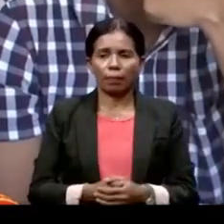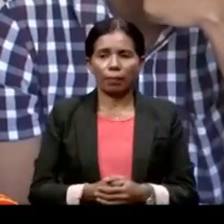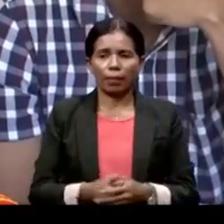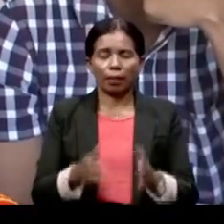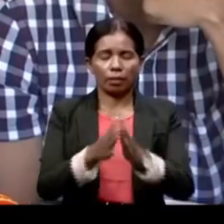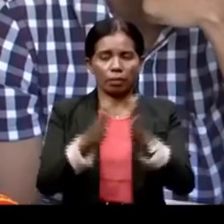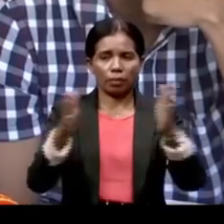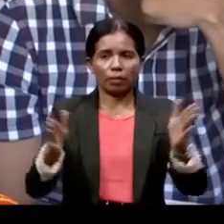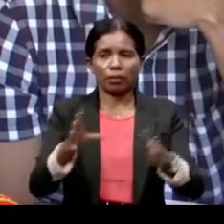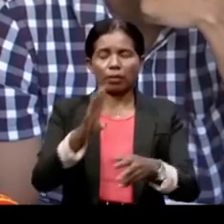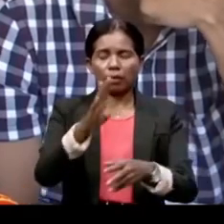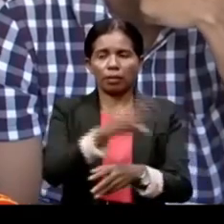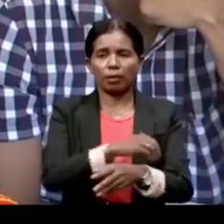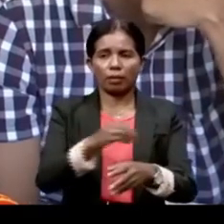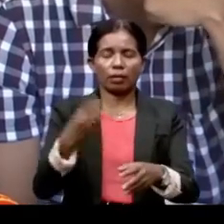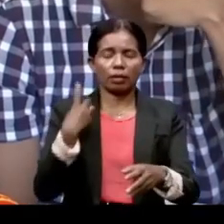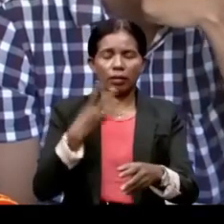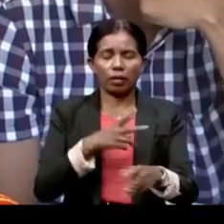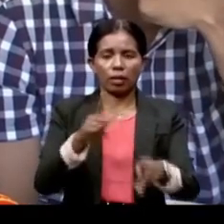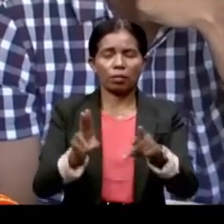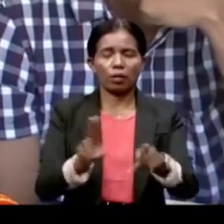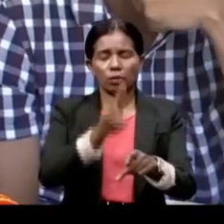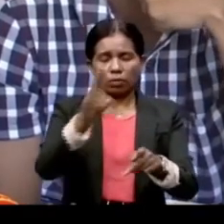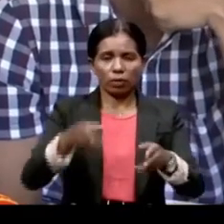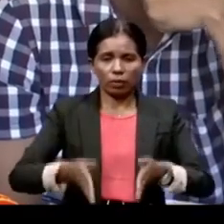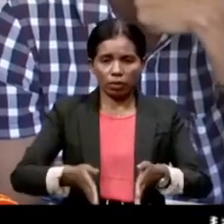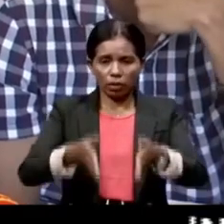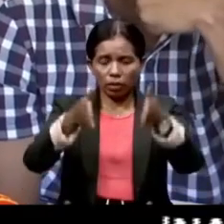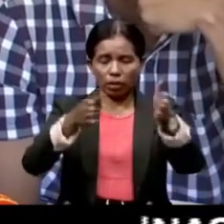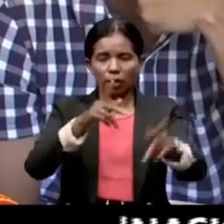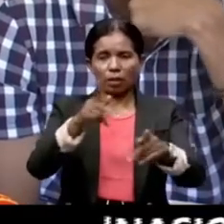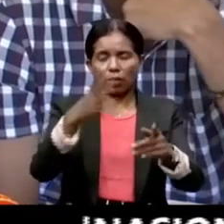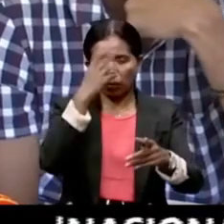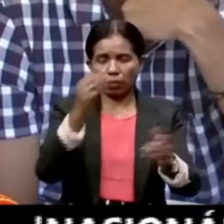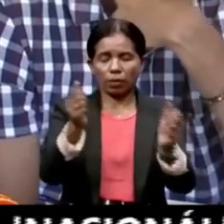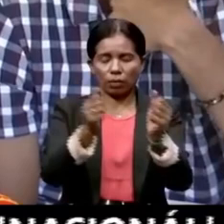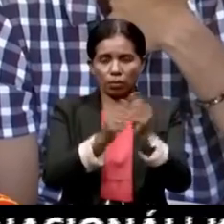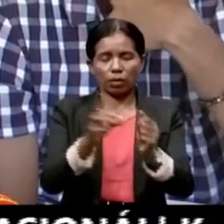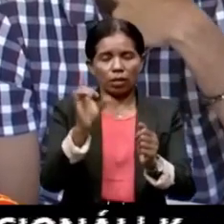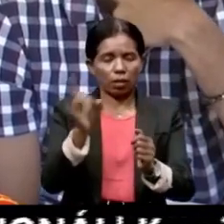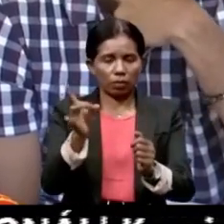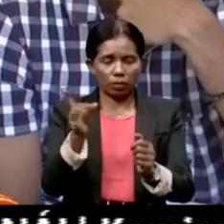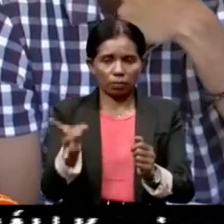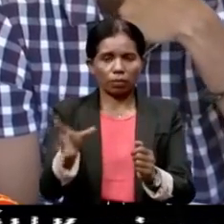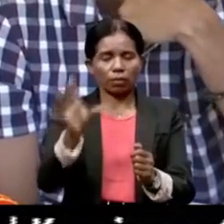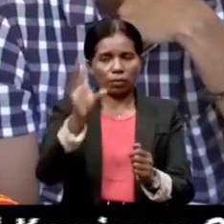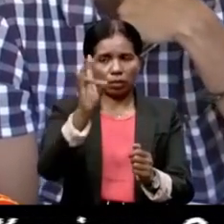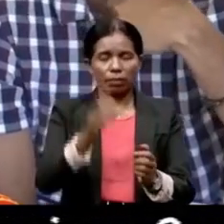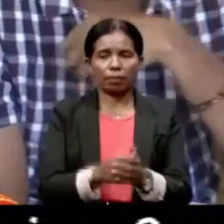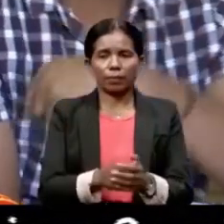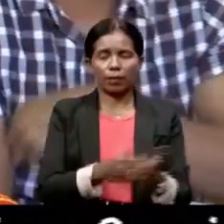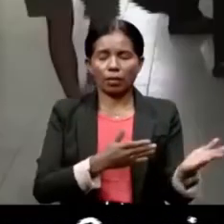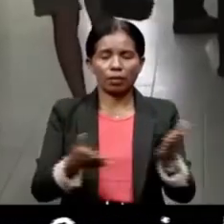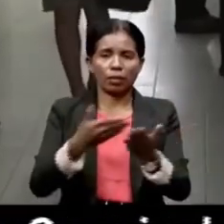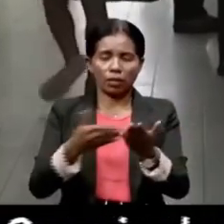BOR, né? O bed occupational rate, né? 88%. Né, liona capacidade. Além de elevar a capacidade